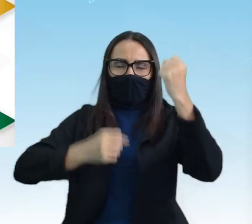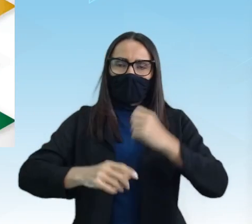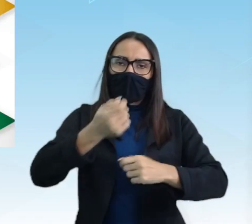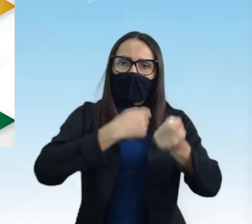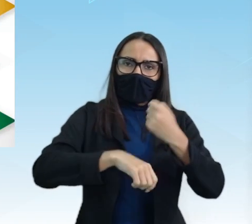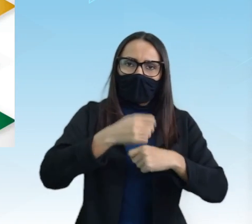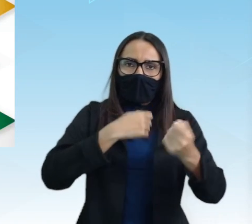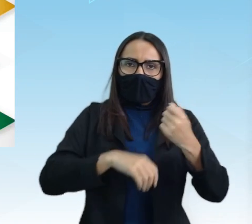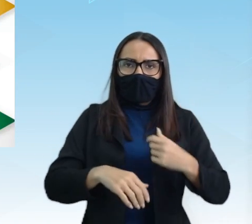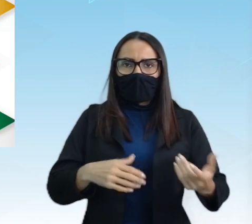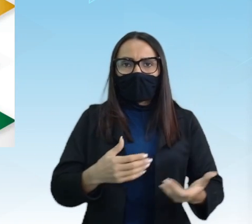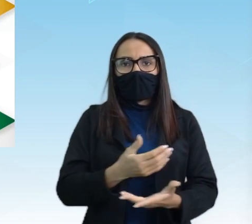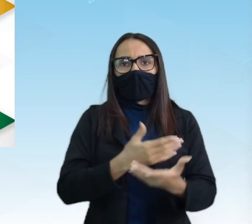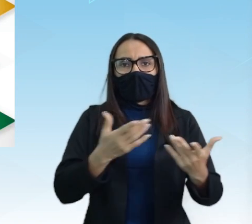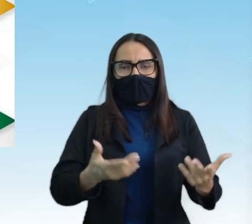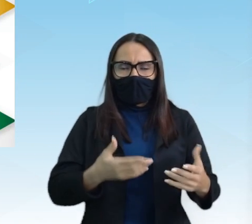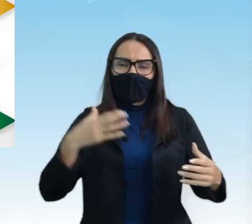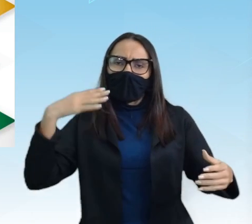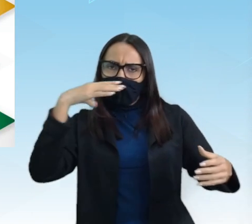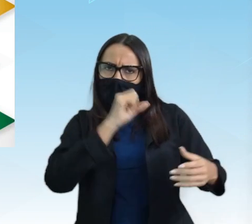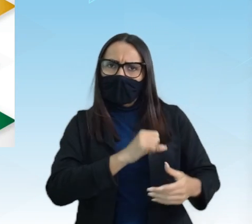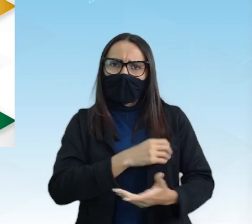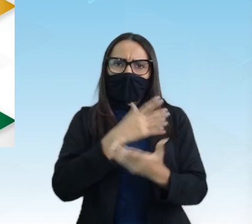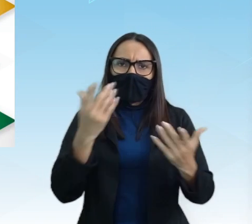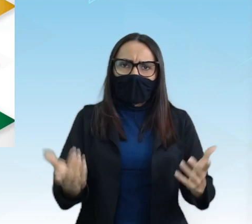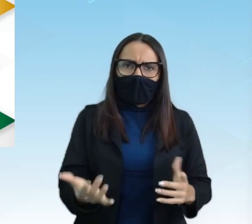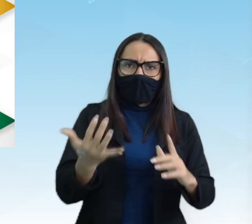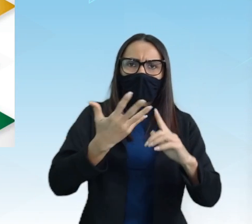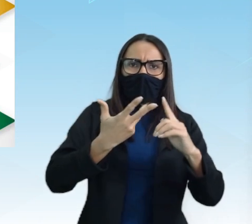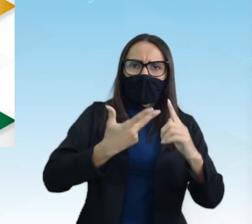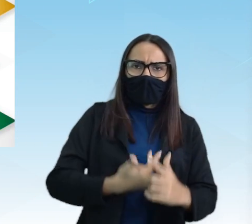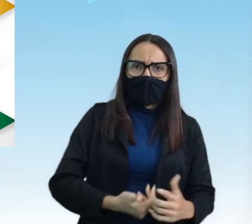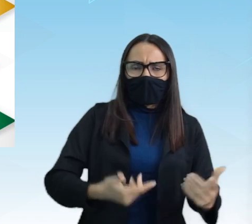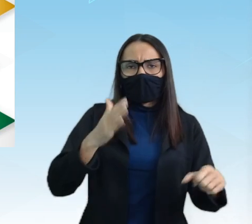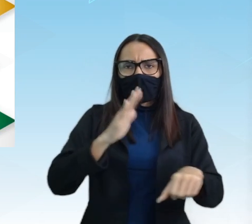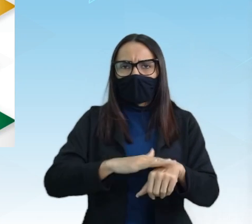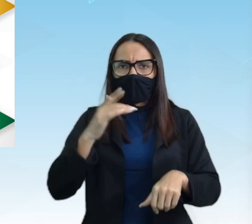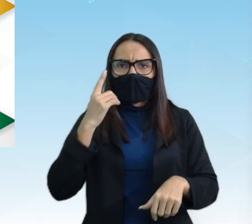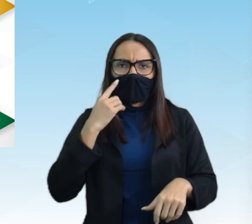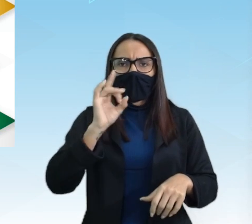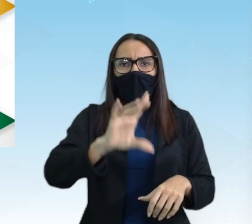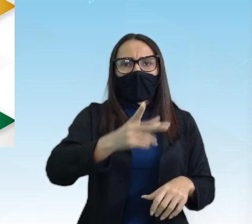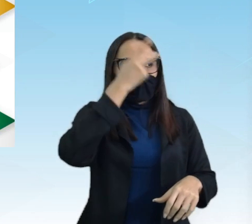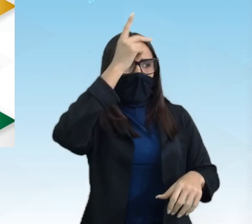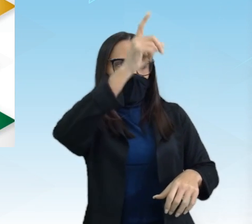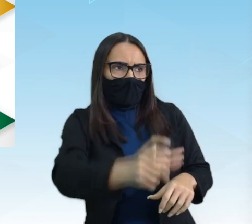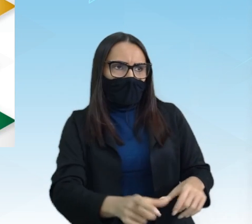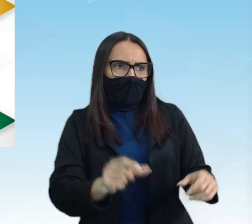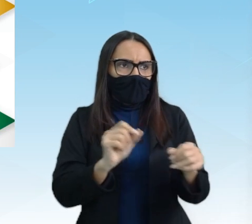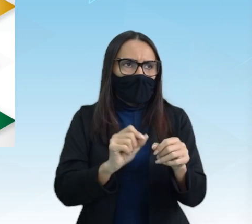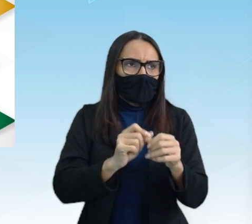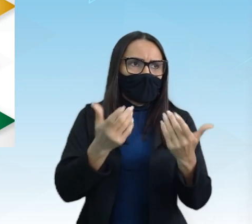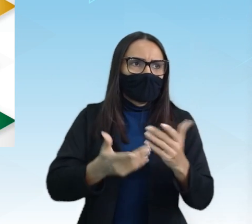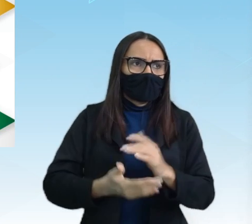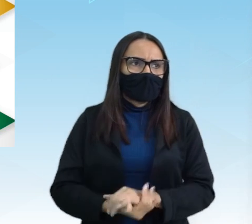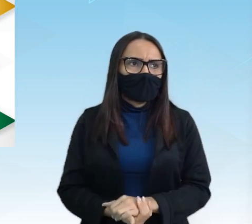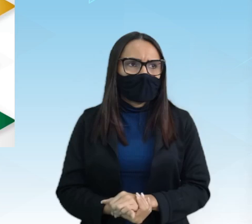comercializar. Então, é bem rápido, é uma quantidade bem maior do que só uma pessoa só fazendo esse